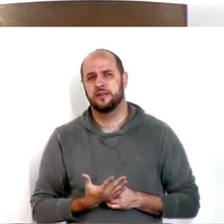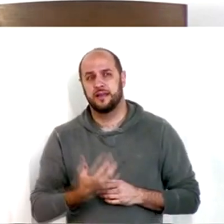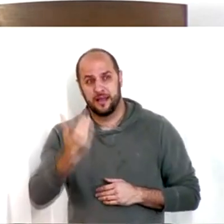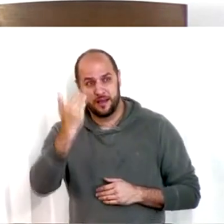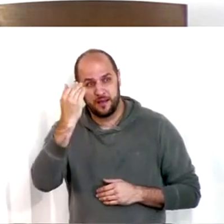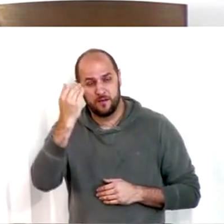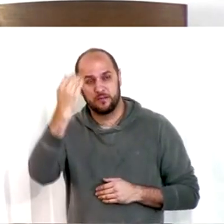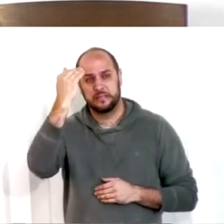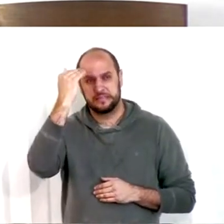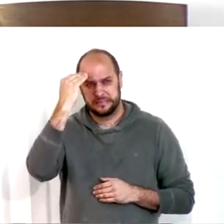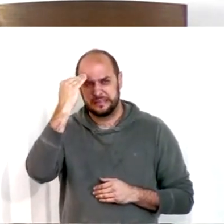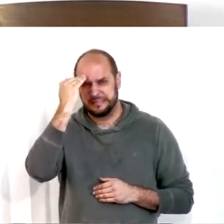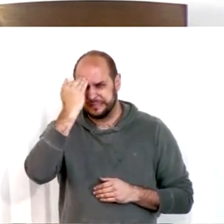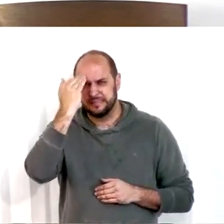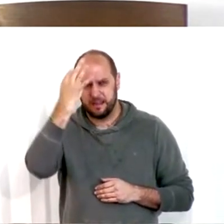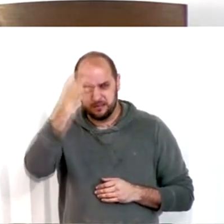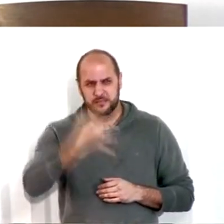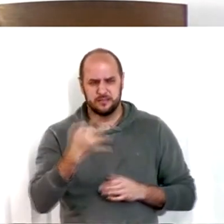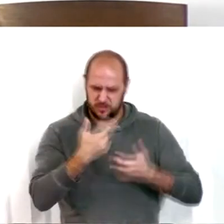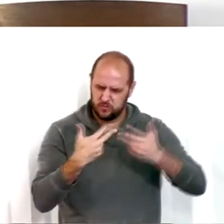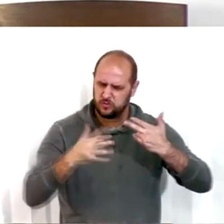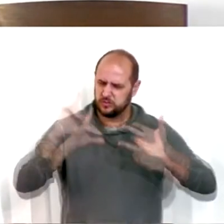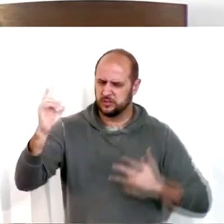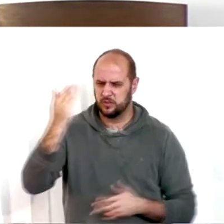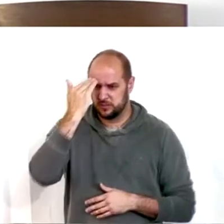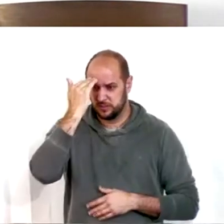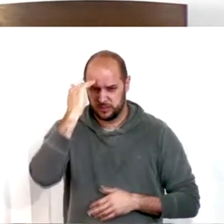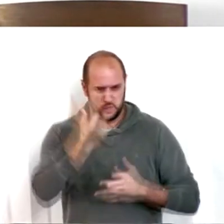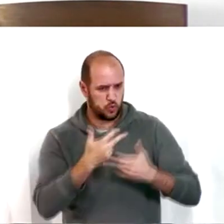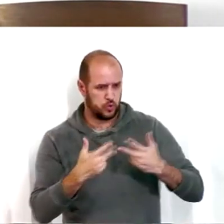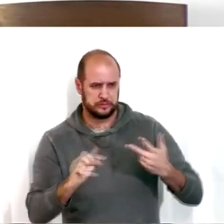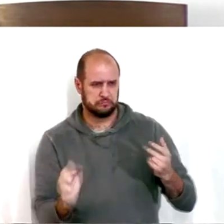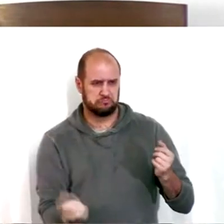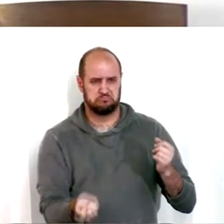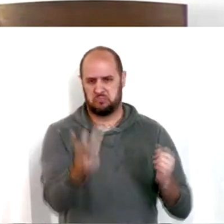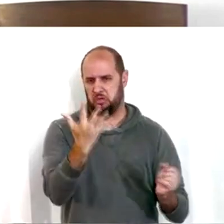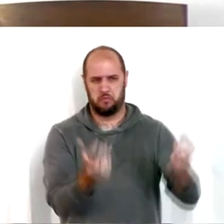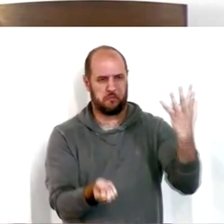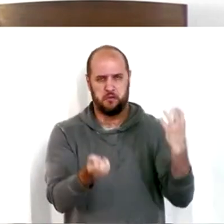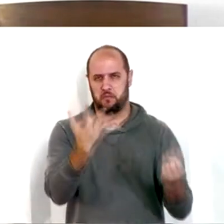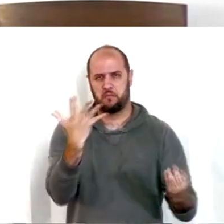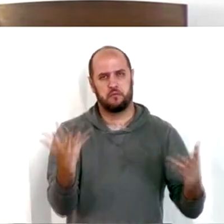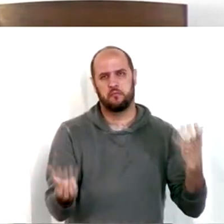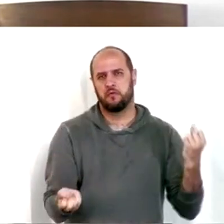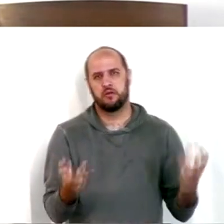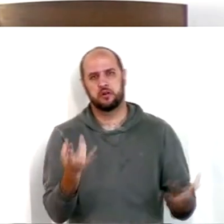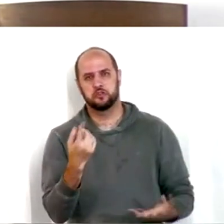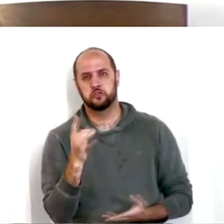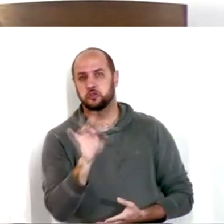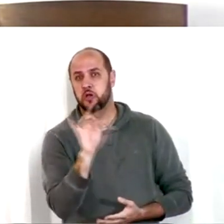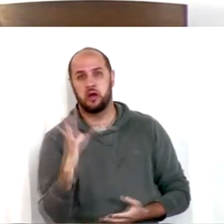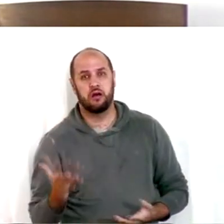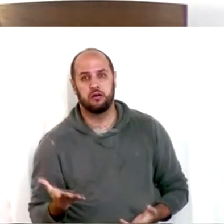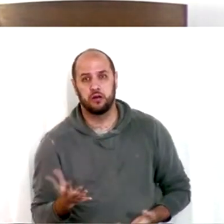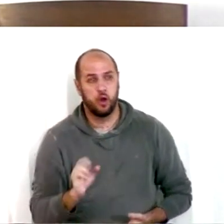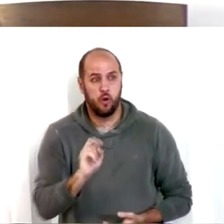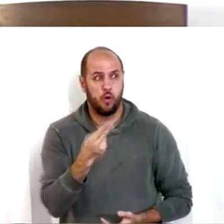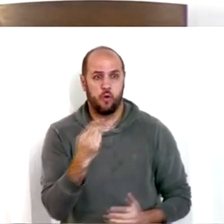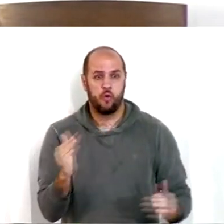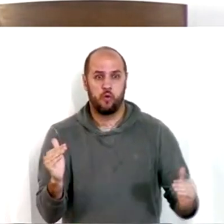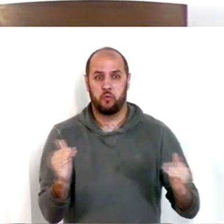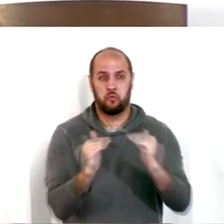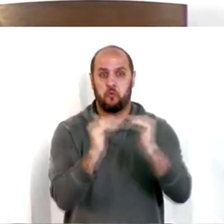da providência de Deus. As coisas não aconteceram de forma aleatória ou simplesmente um relance da